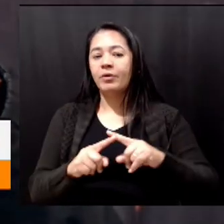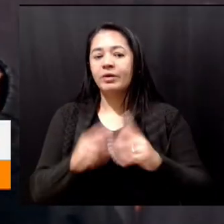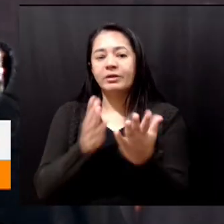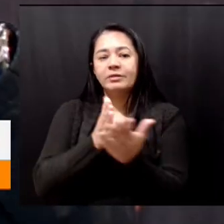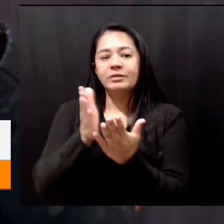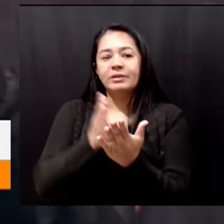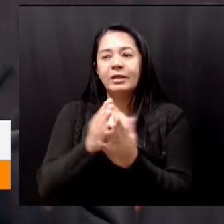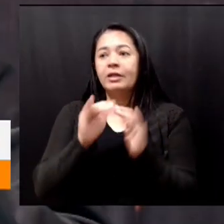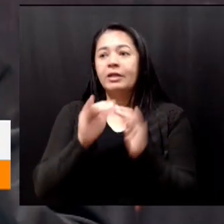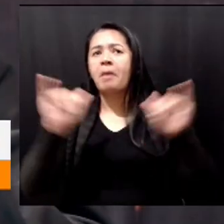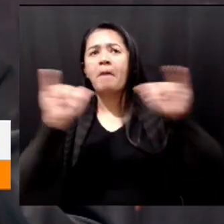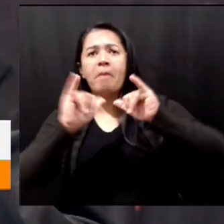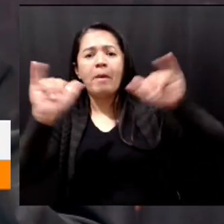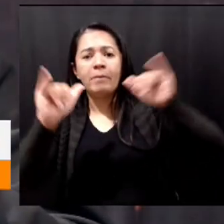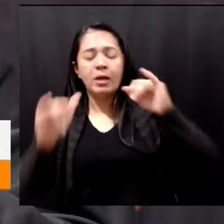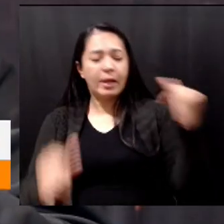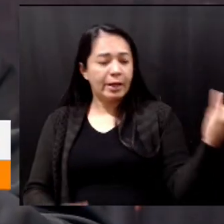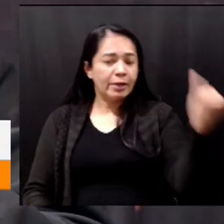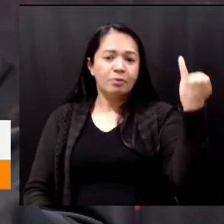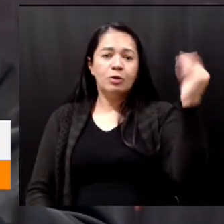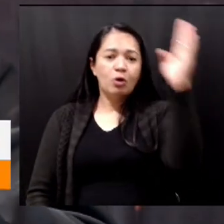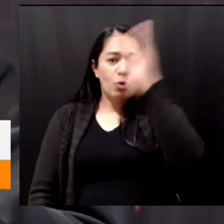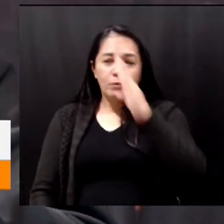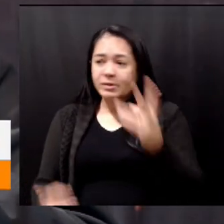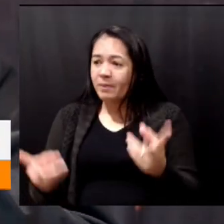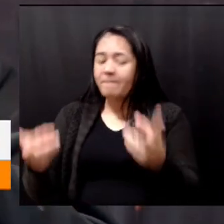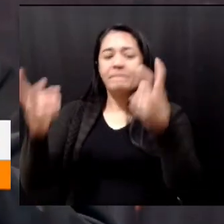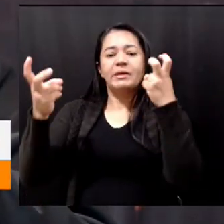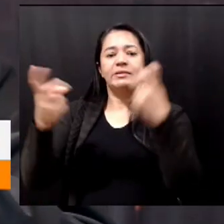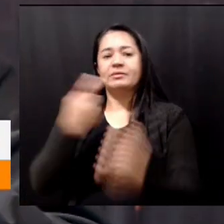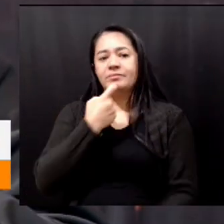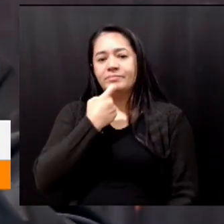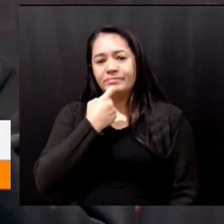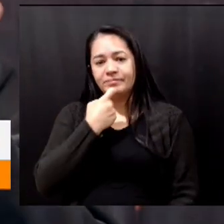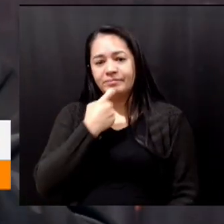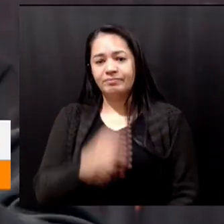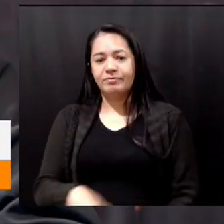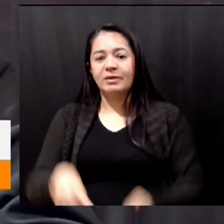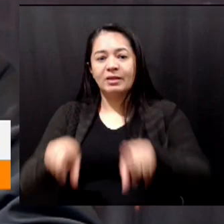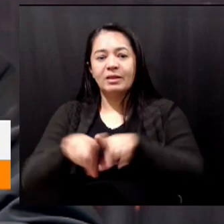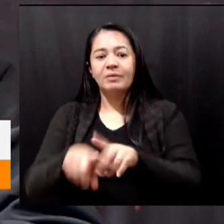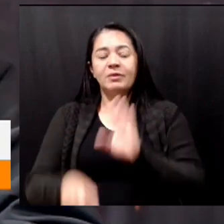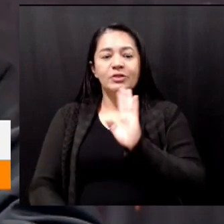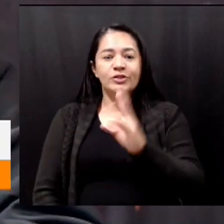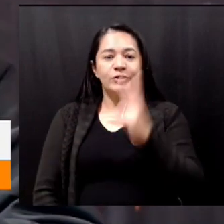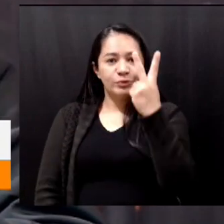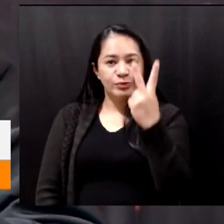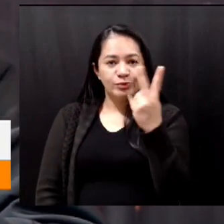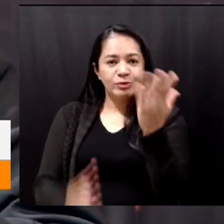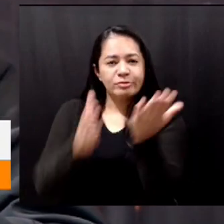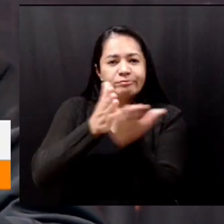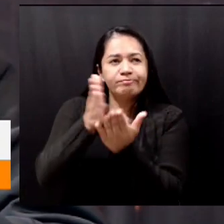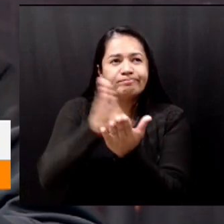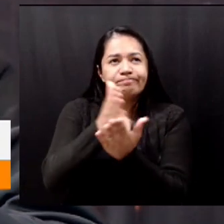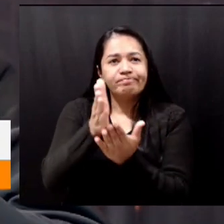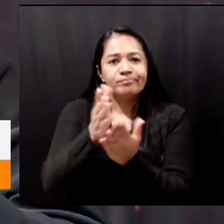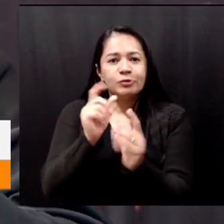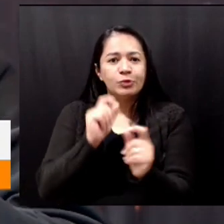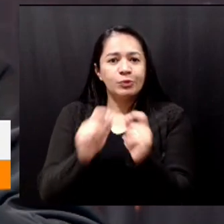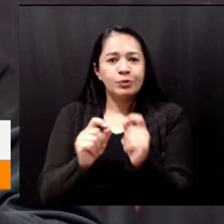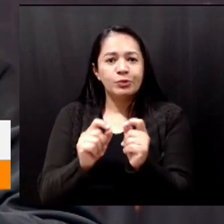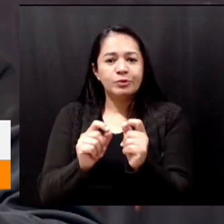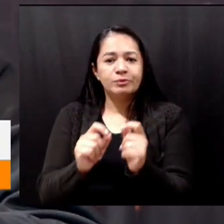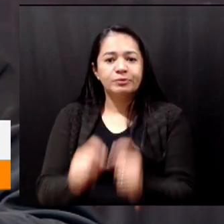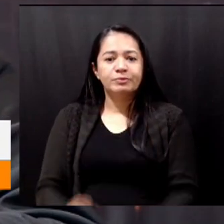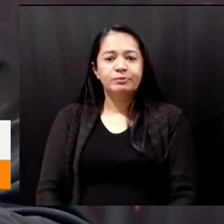Brasil ver Campinas. E também tivemos 2 trilhas que eu achei assim, que elas